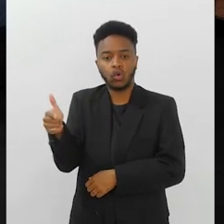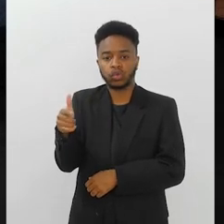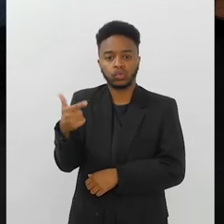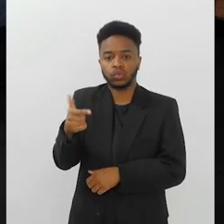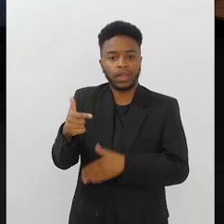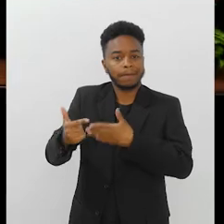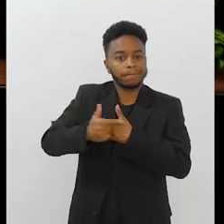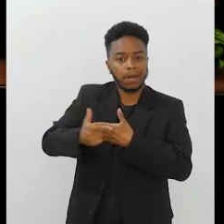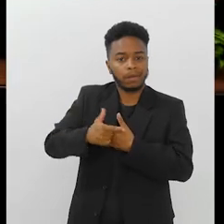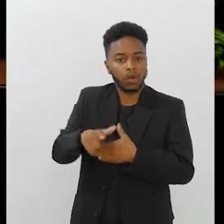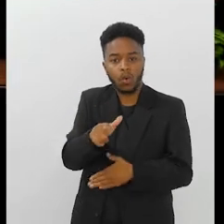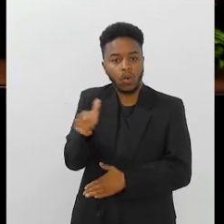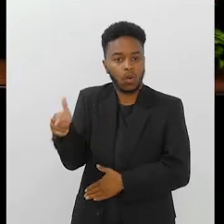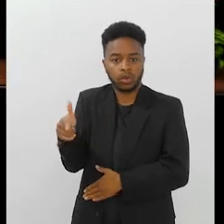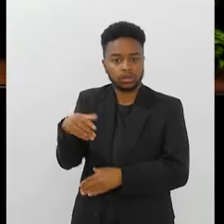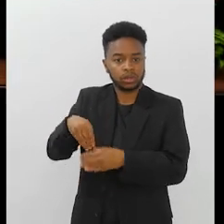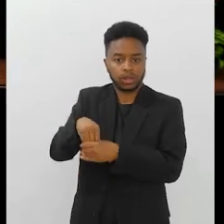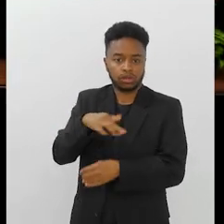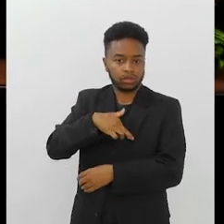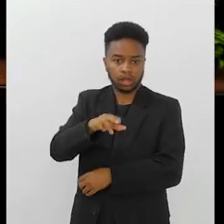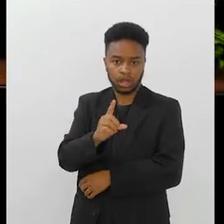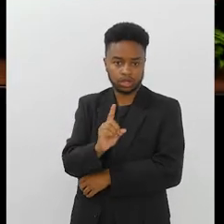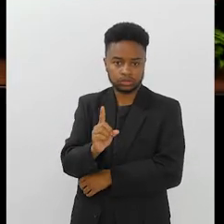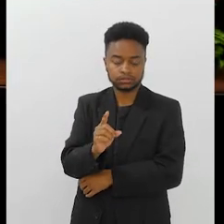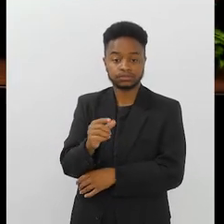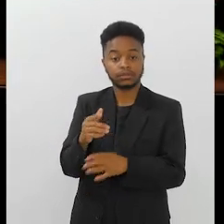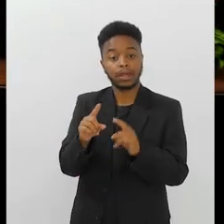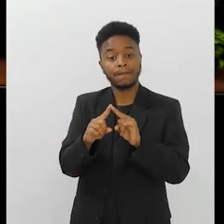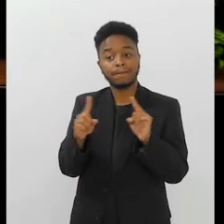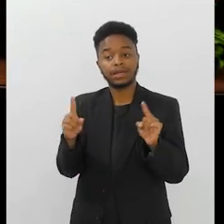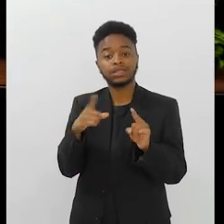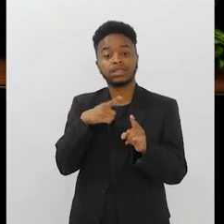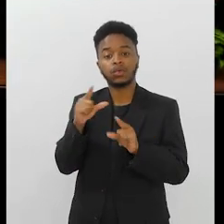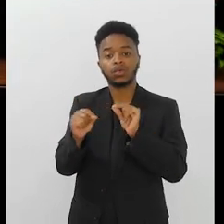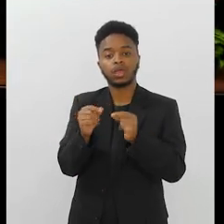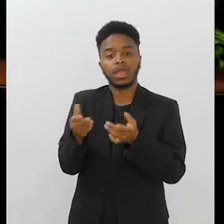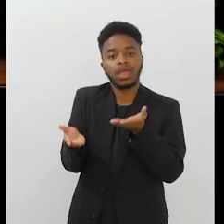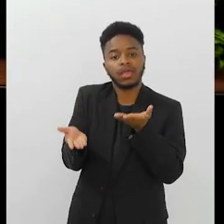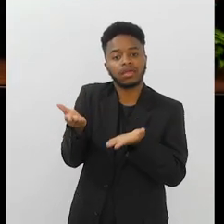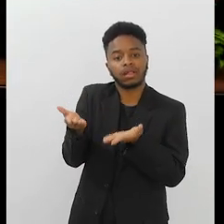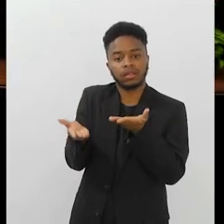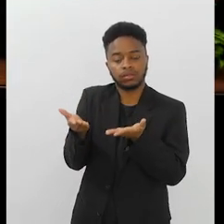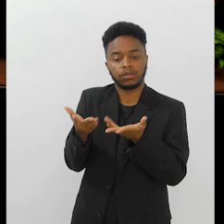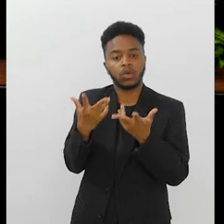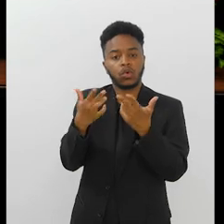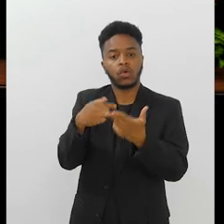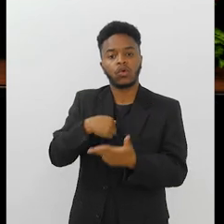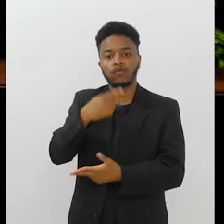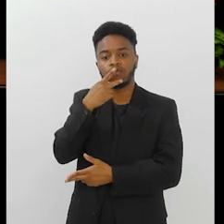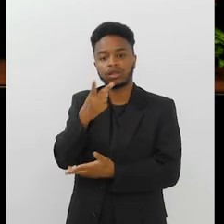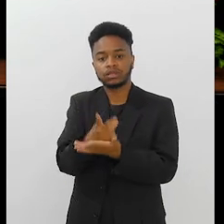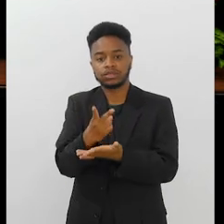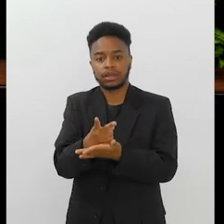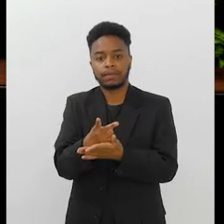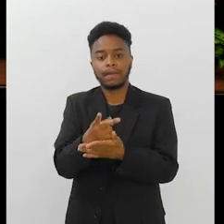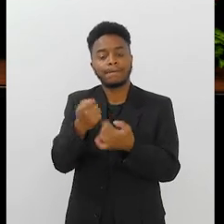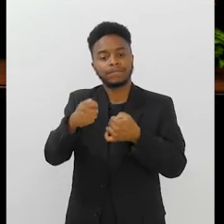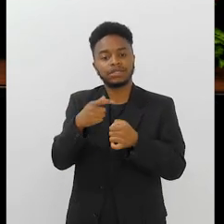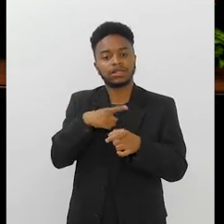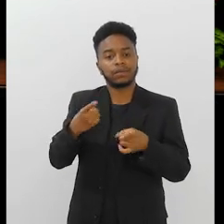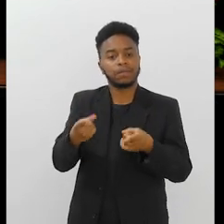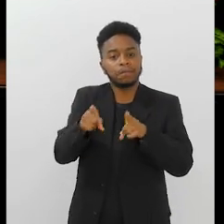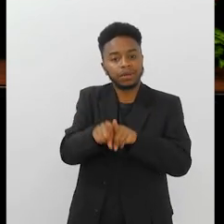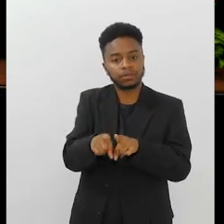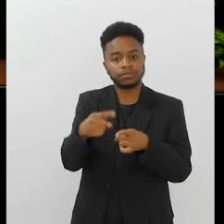não tem e uma função dentro da nossa religião mas aí existe o o equilíbrio dessa coisa como sempre lhe digo é sempre uma